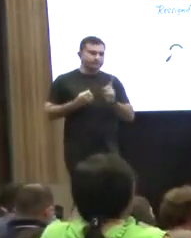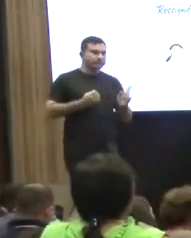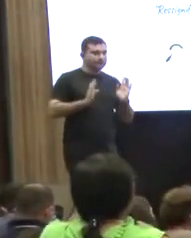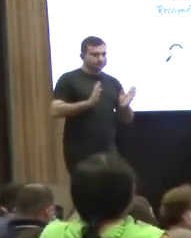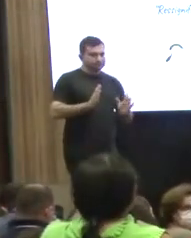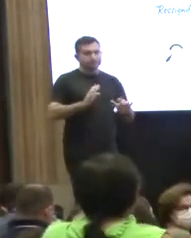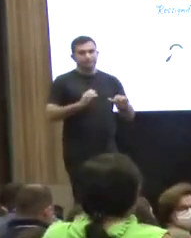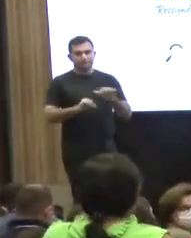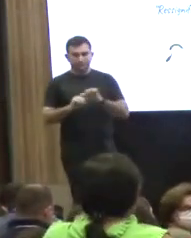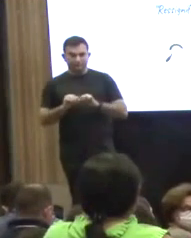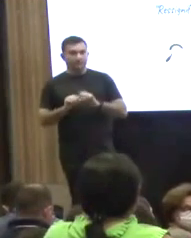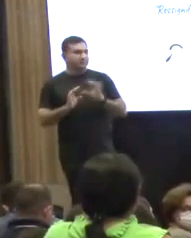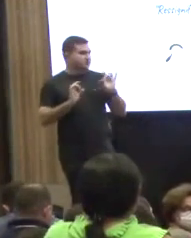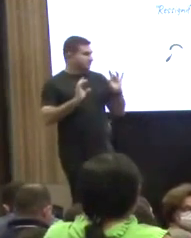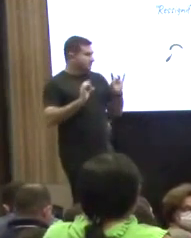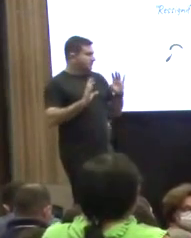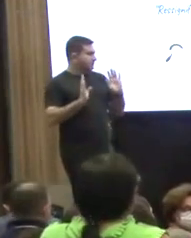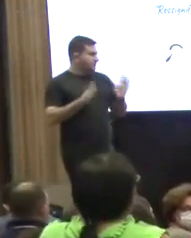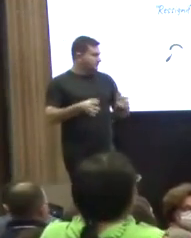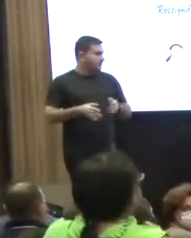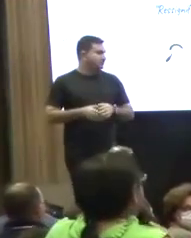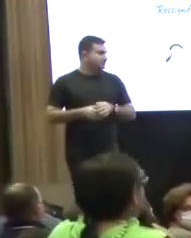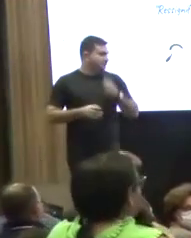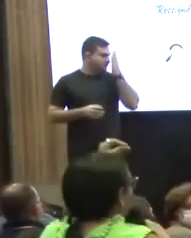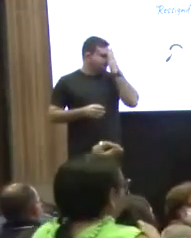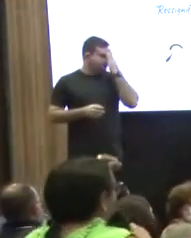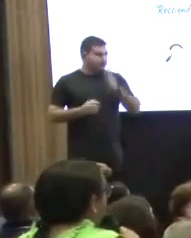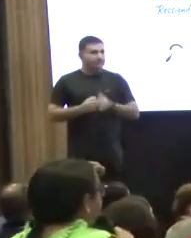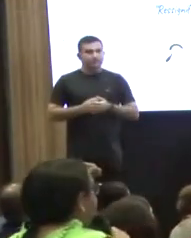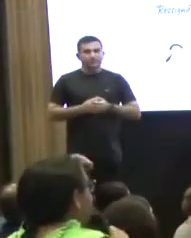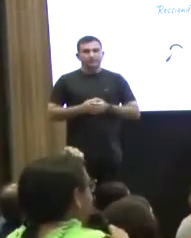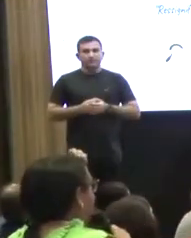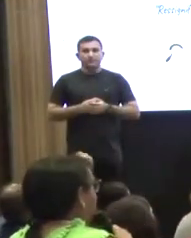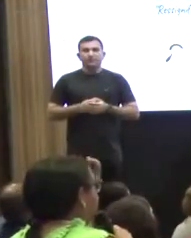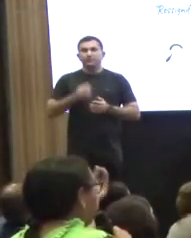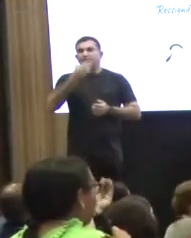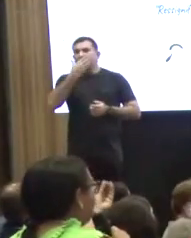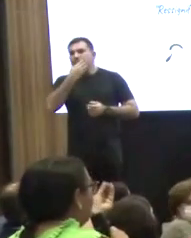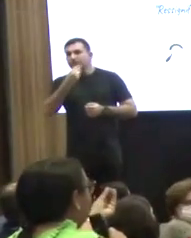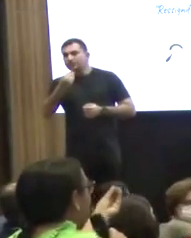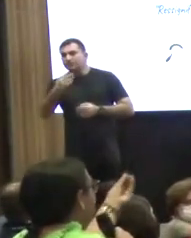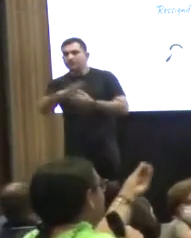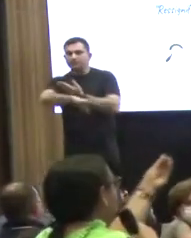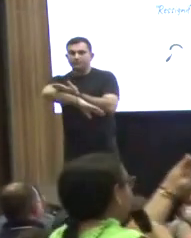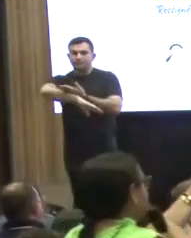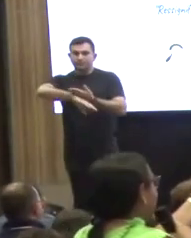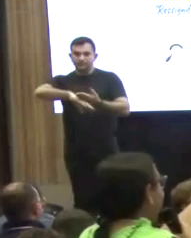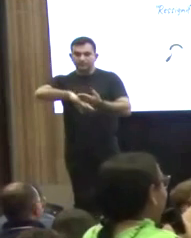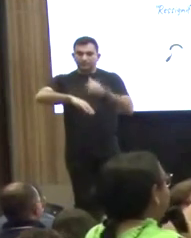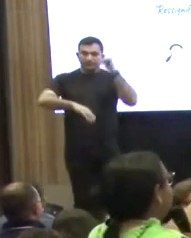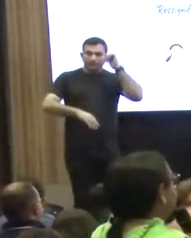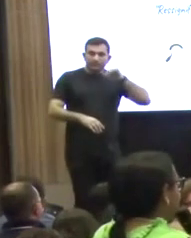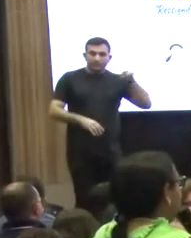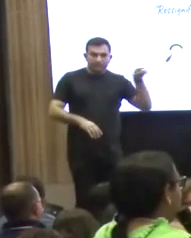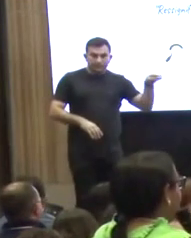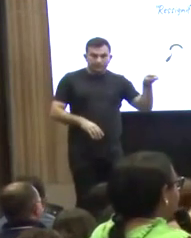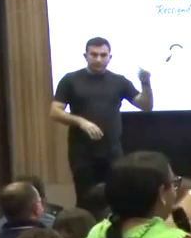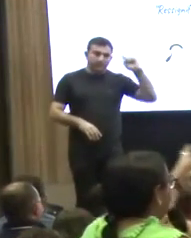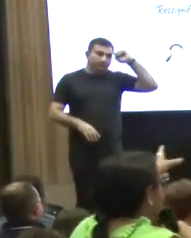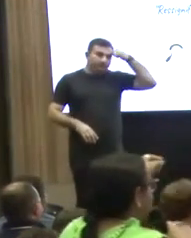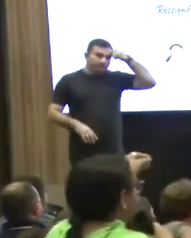Senhora, fantástico também, tá? O que é um homem branco e uma mulher